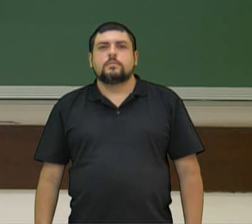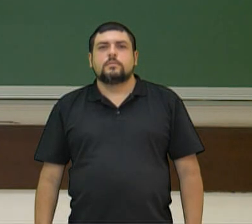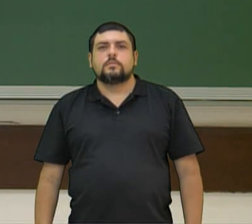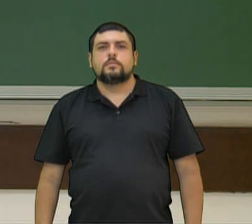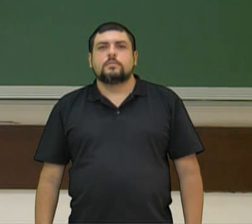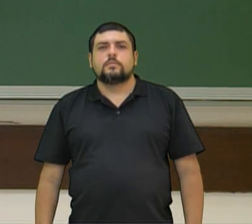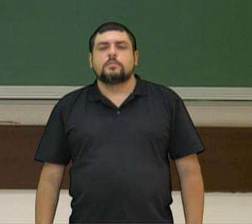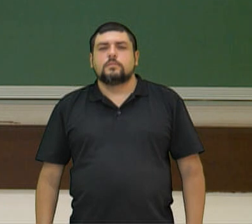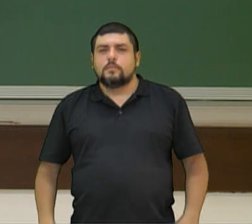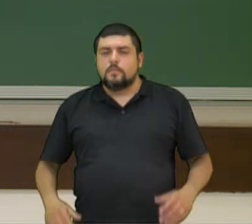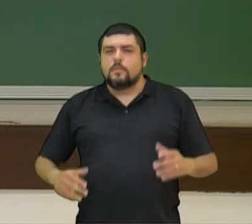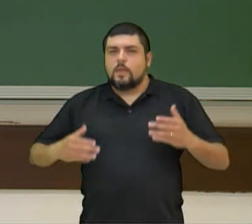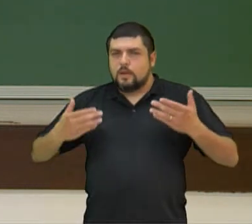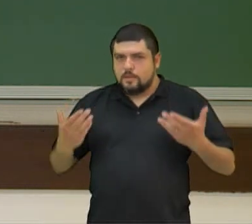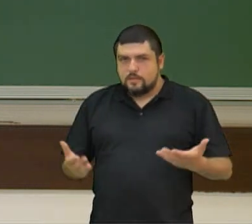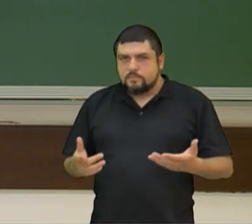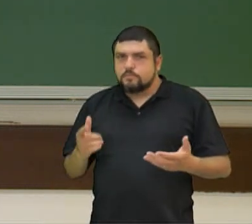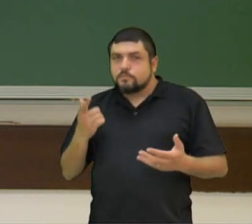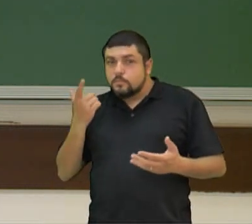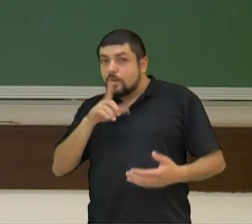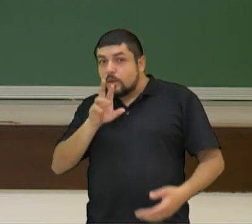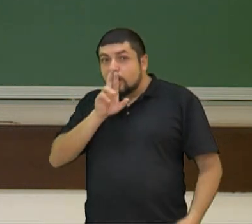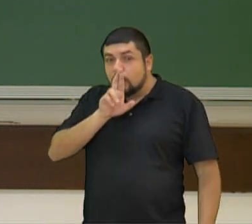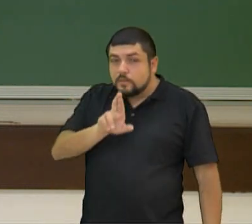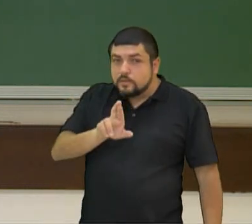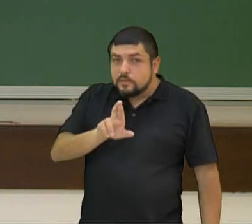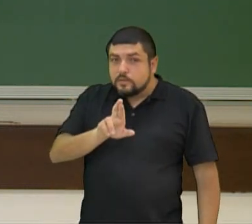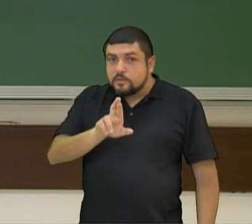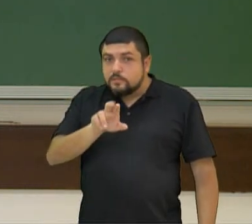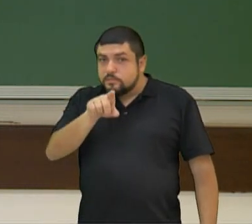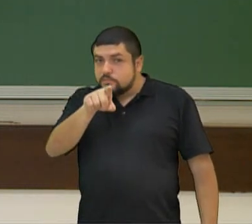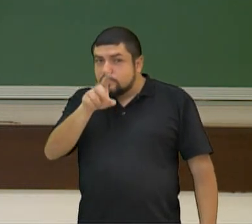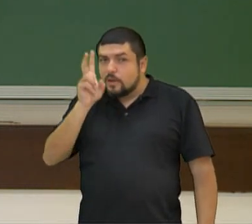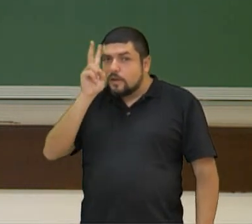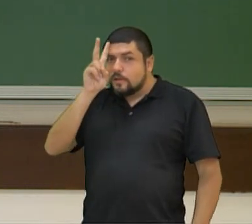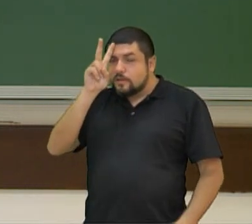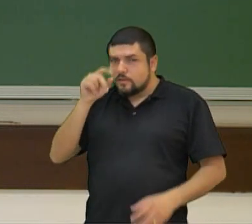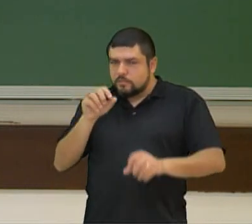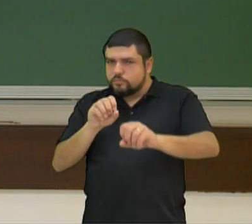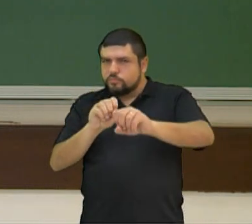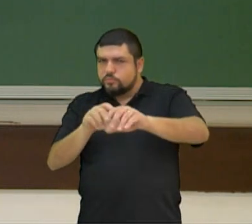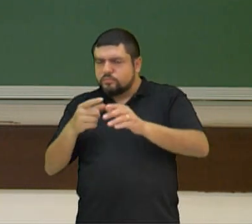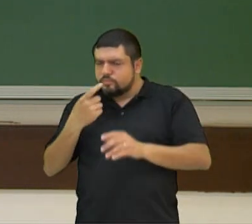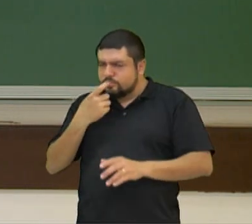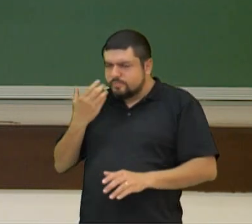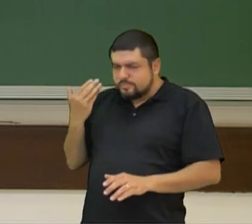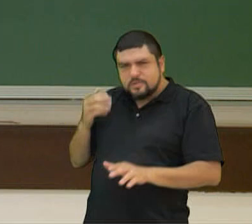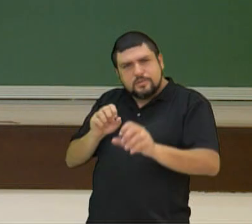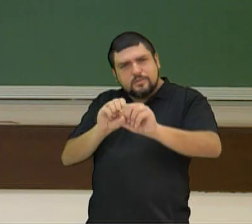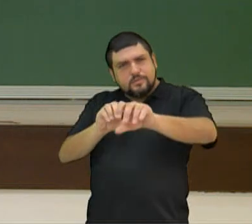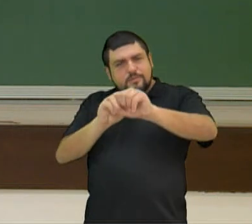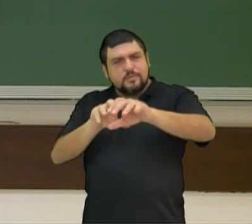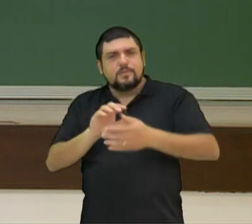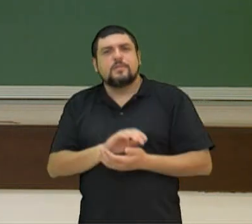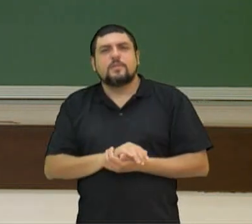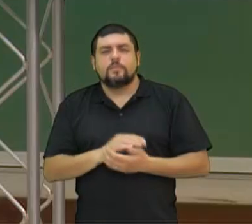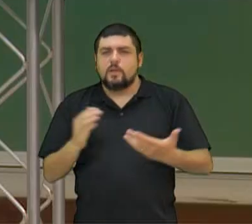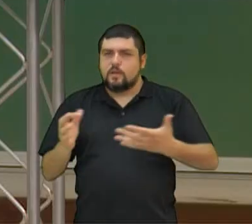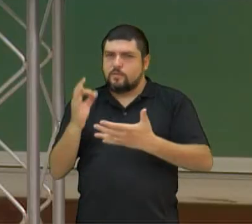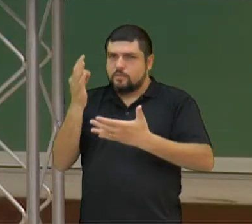Então, você conseguiu responder? Lembrou do que a gente conversou aqui um pouquinho antes? Então, vamos dar uma